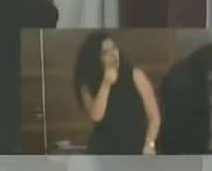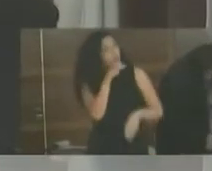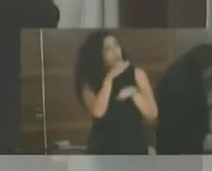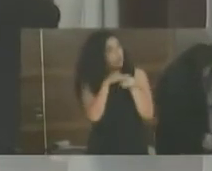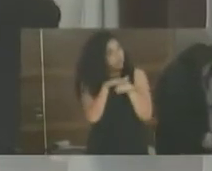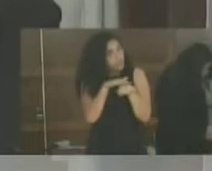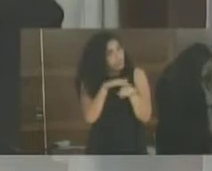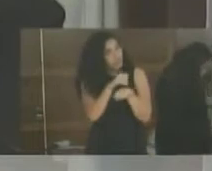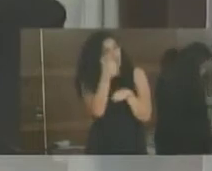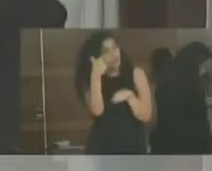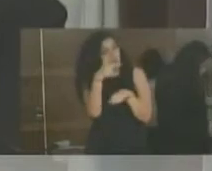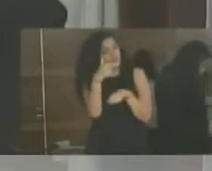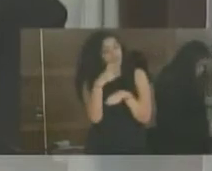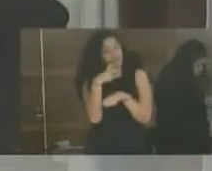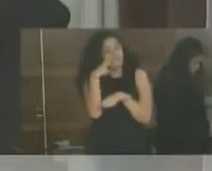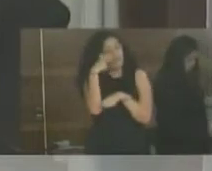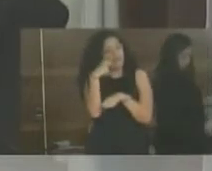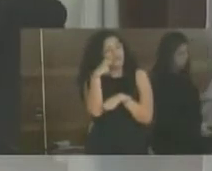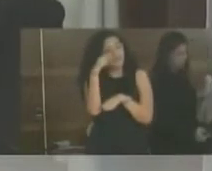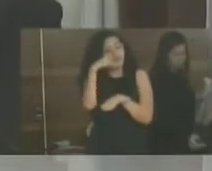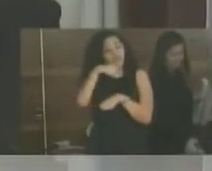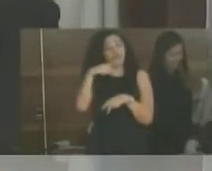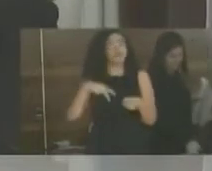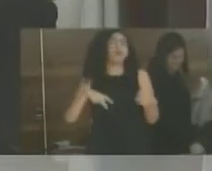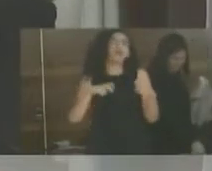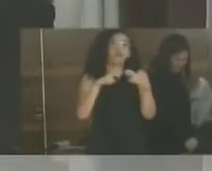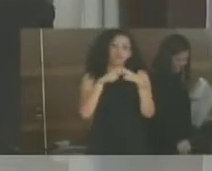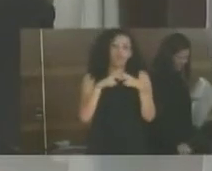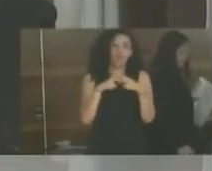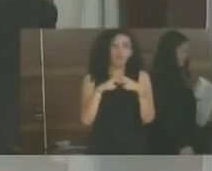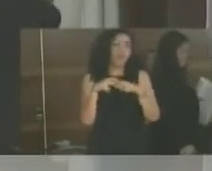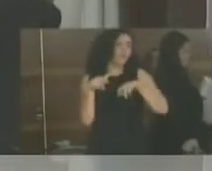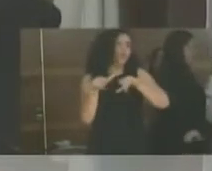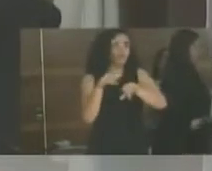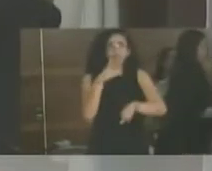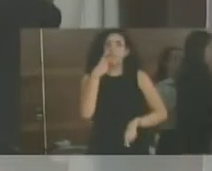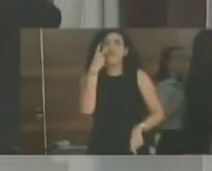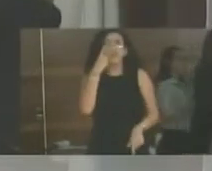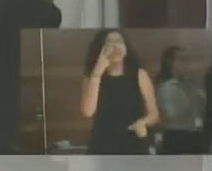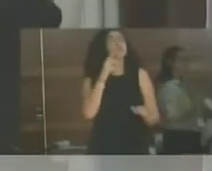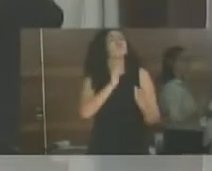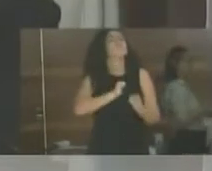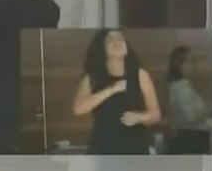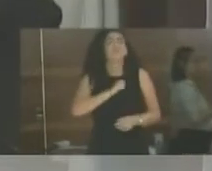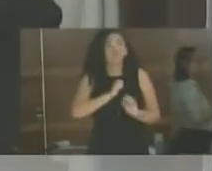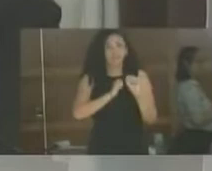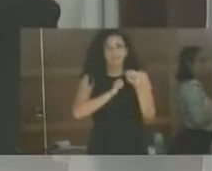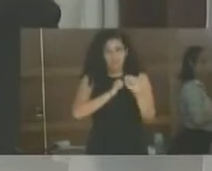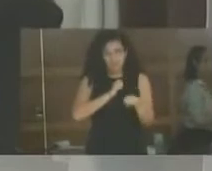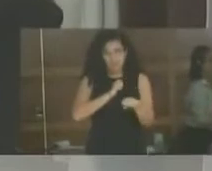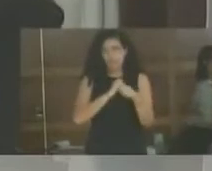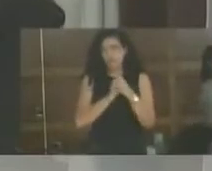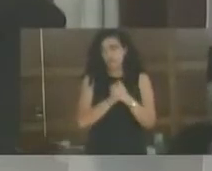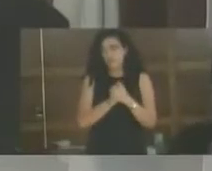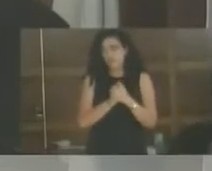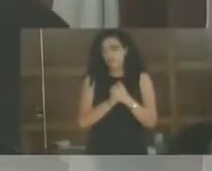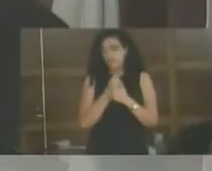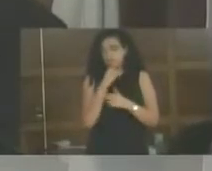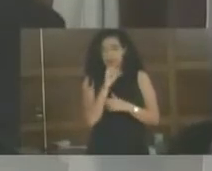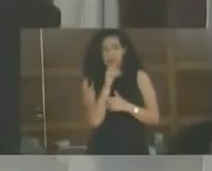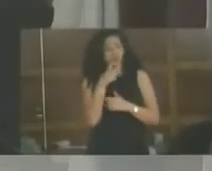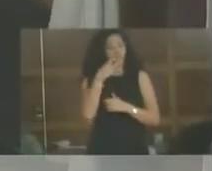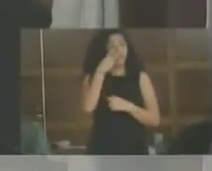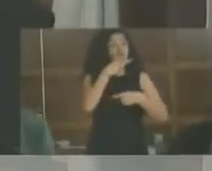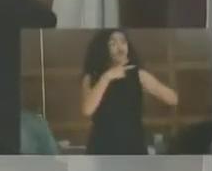passar vergonha aqui? Então, essa é a função do vereador. Vamos parar com essa palhaçada, tá? O vereador foi feito para isso. Se o vereador for